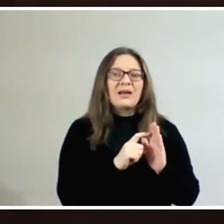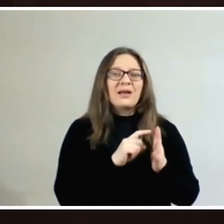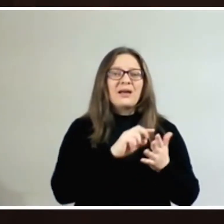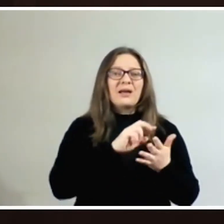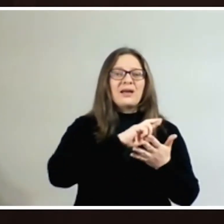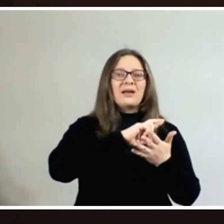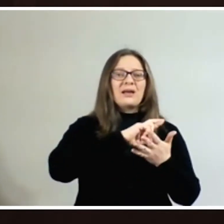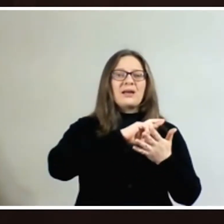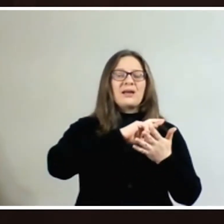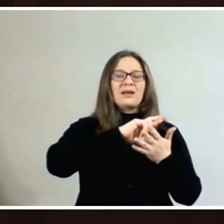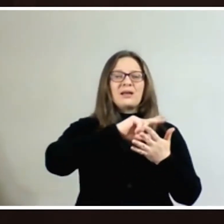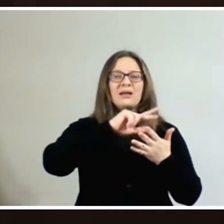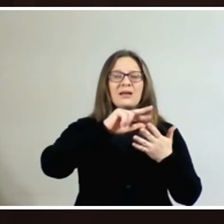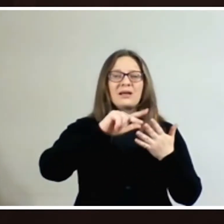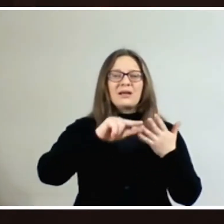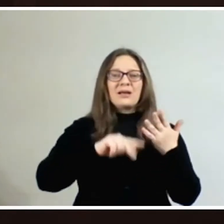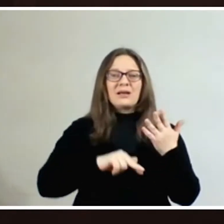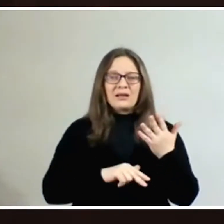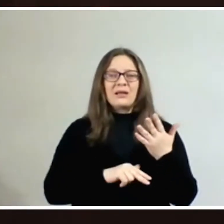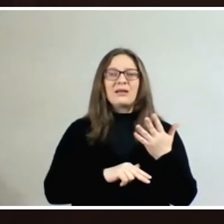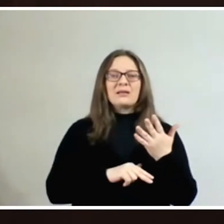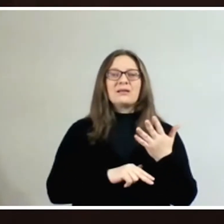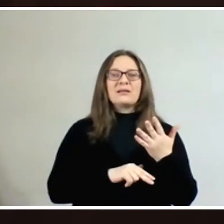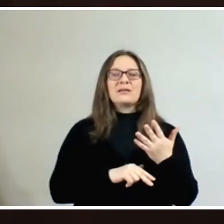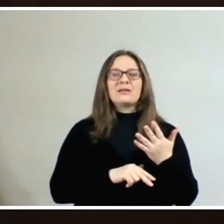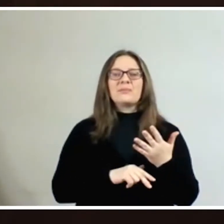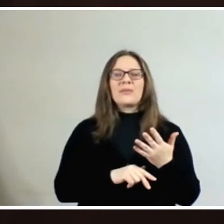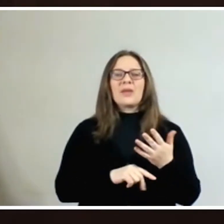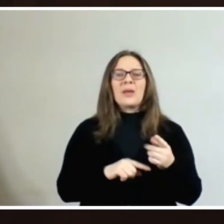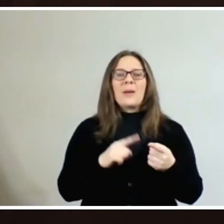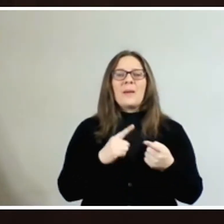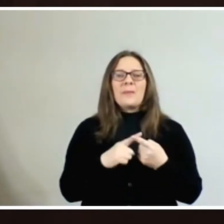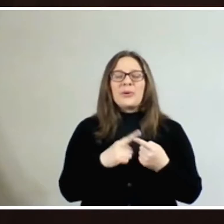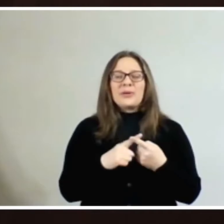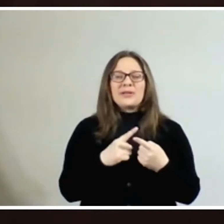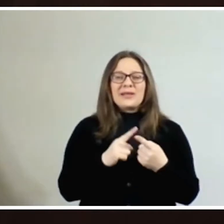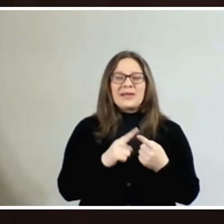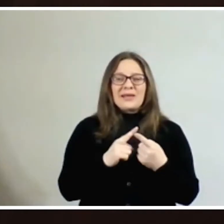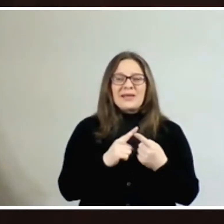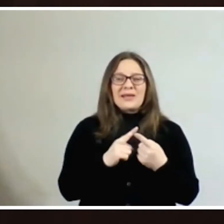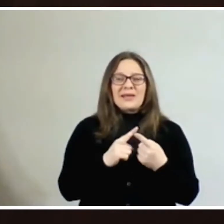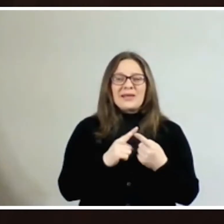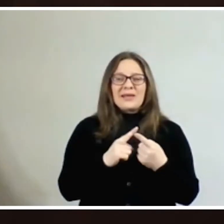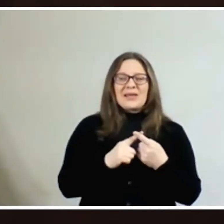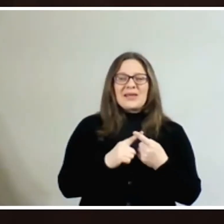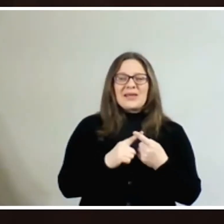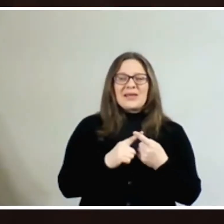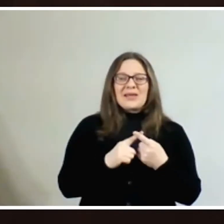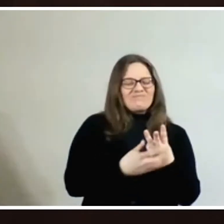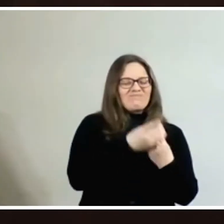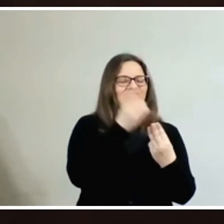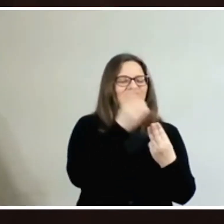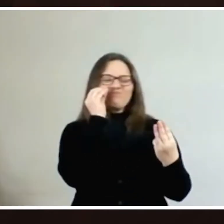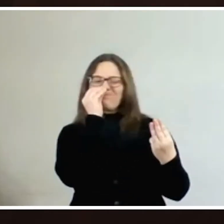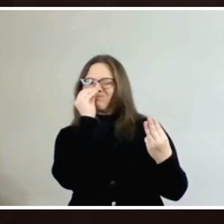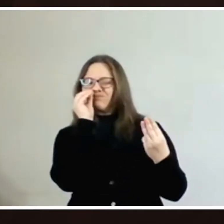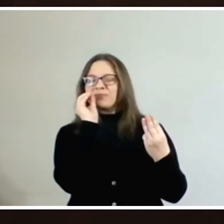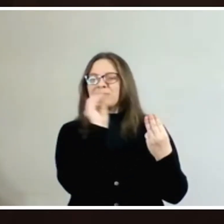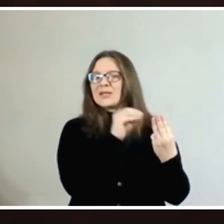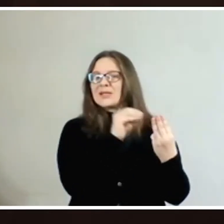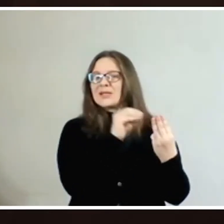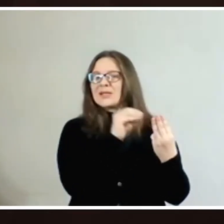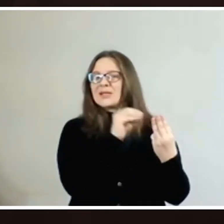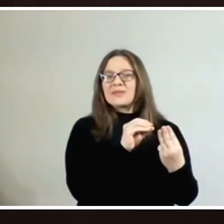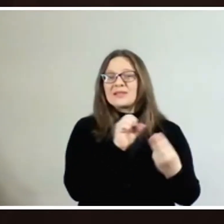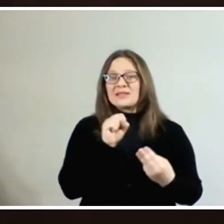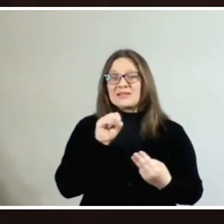estou? Este é o anticristo que nega o Pai e o Filho. Todo aquele que nega o Filho, esse não tem o Pai. Se você nega o